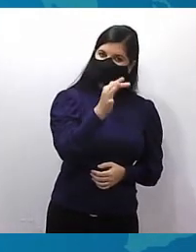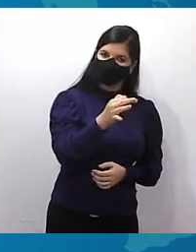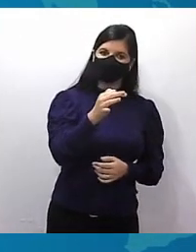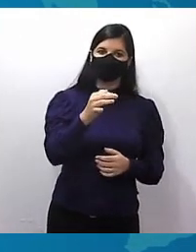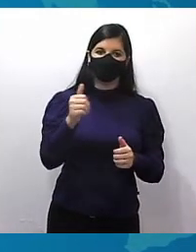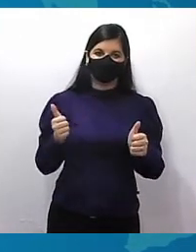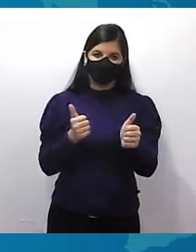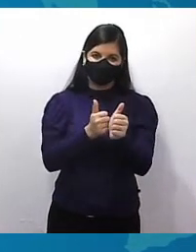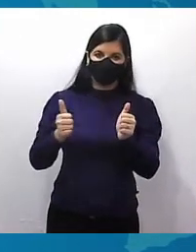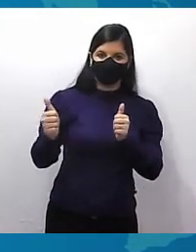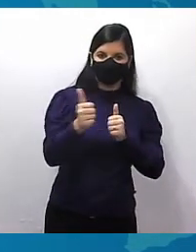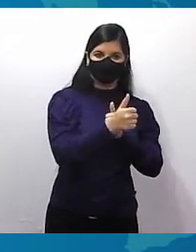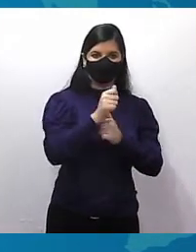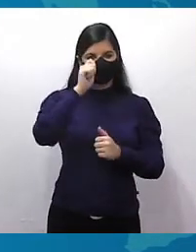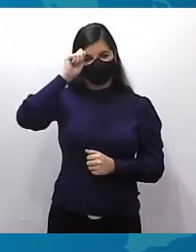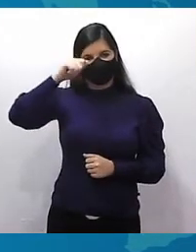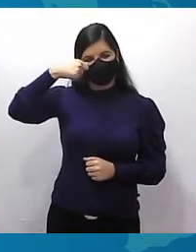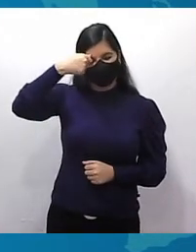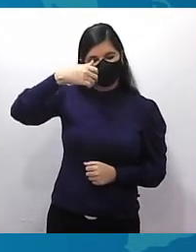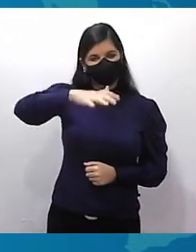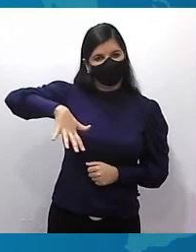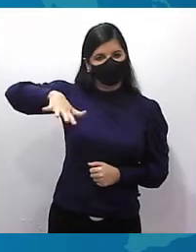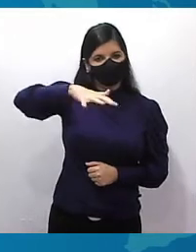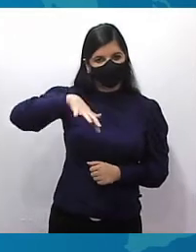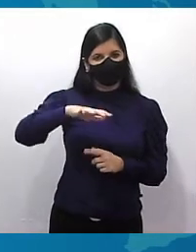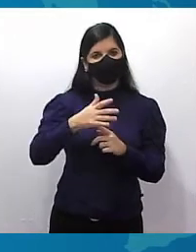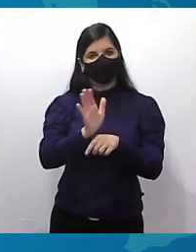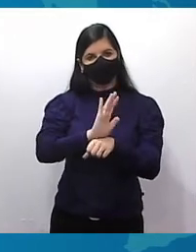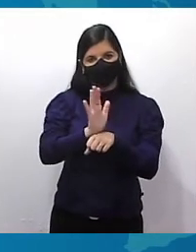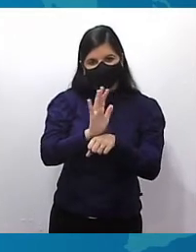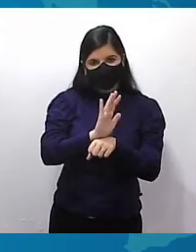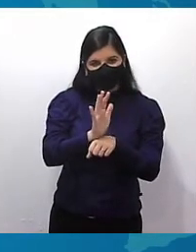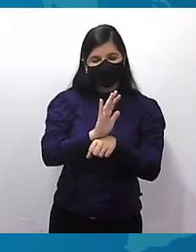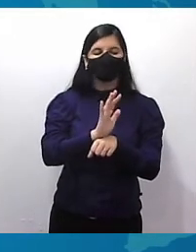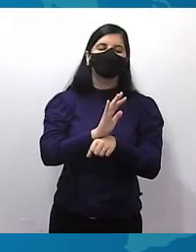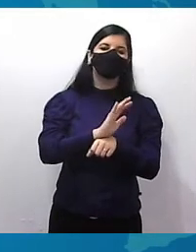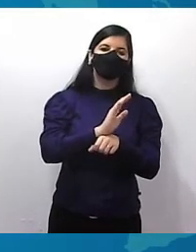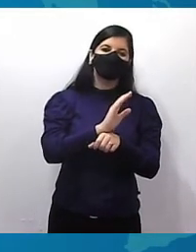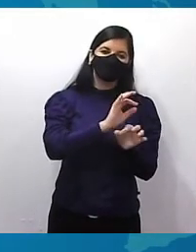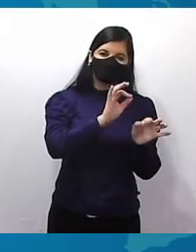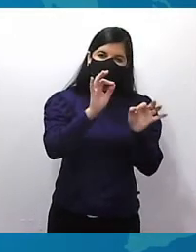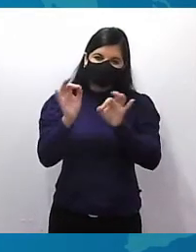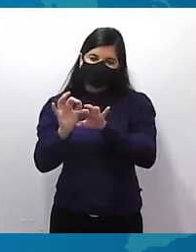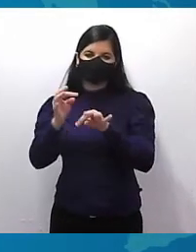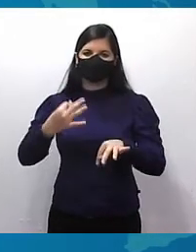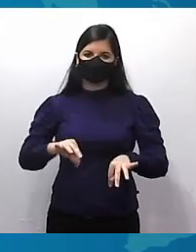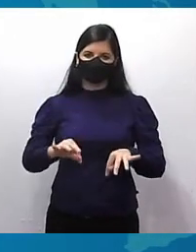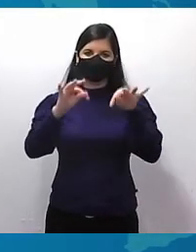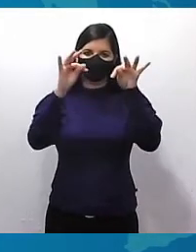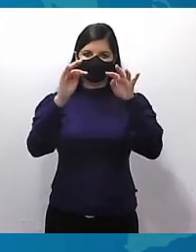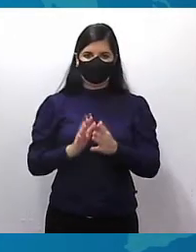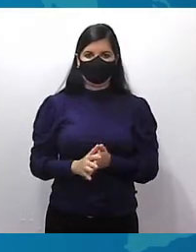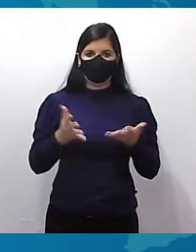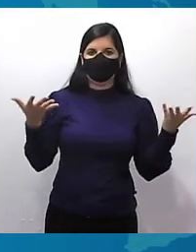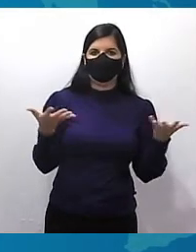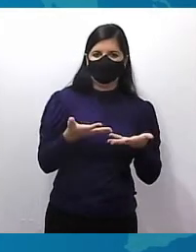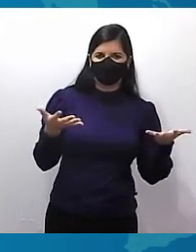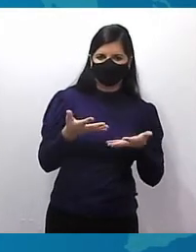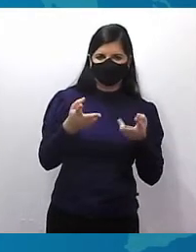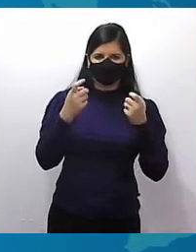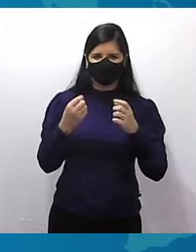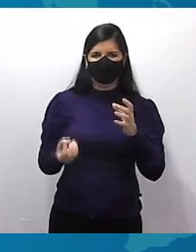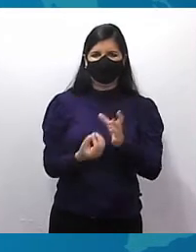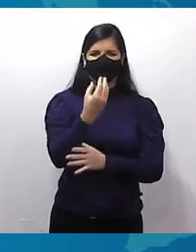protagonismo negro dentro desse cenário de ficção científica e tecnologia. Mas vamos ver quem foi que